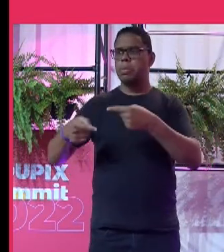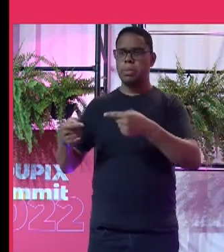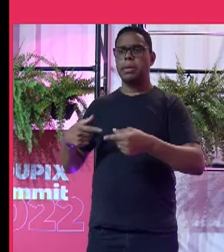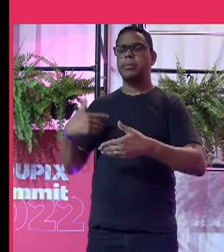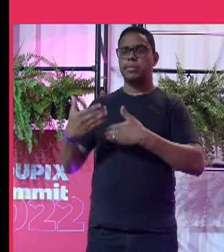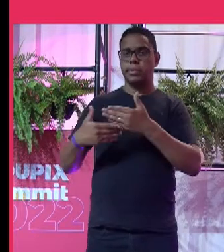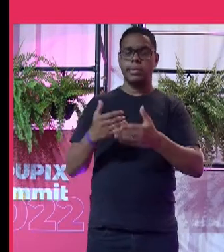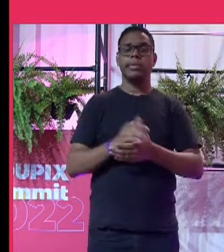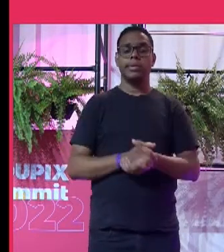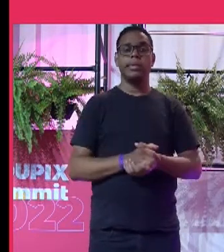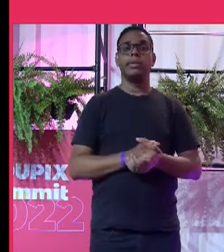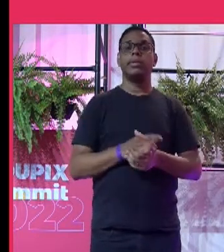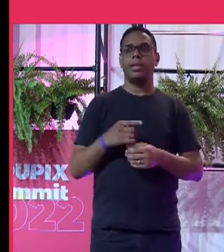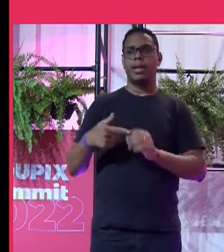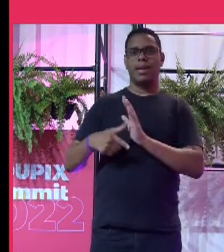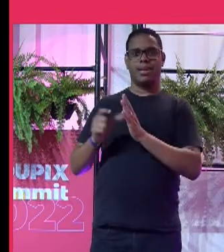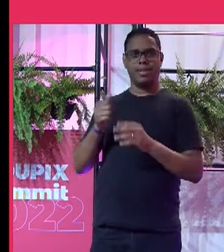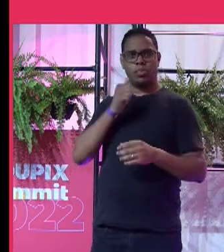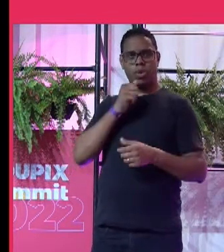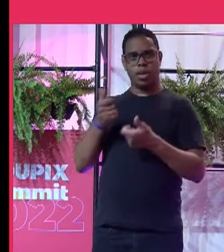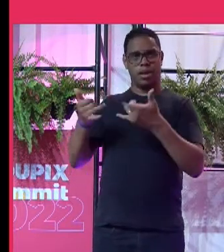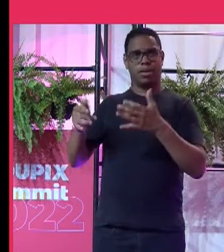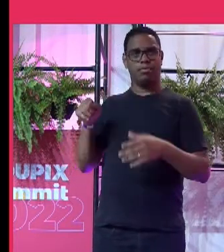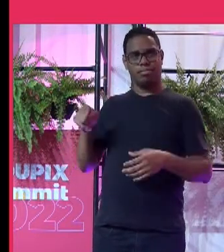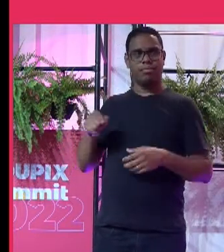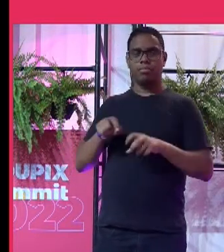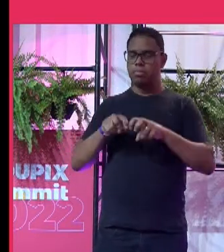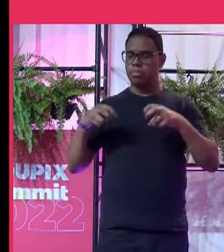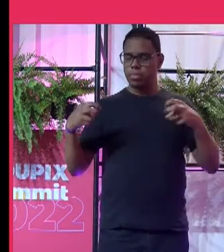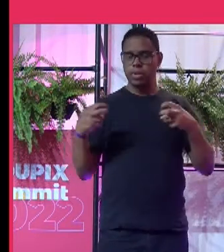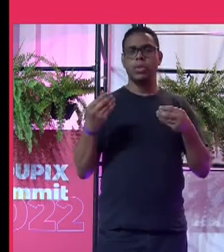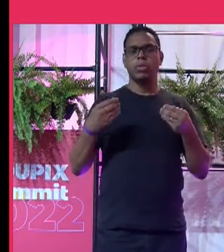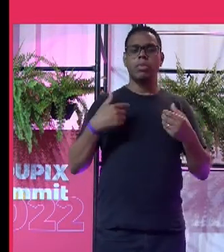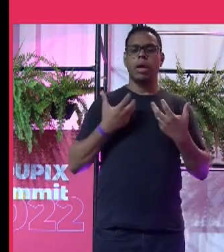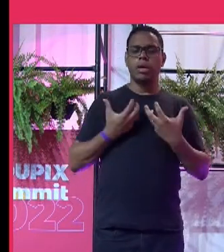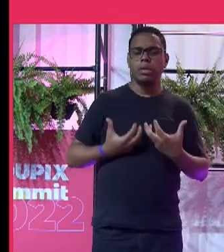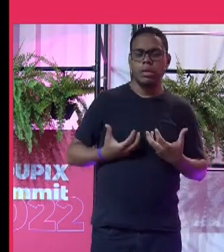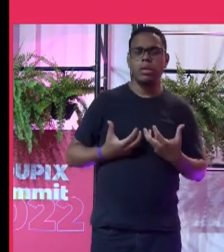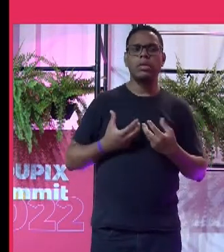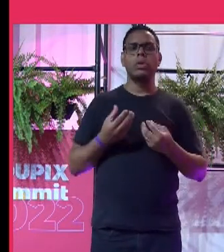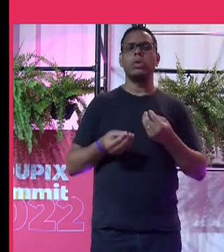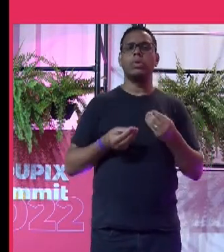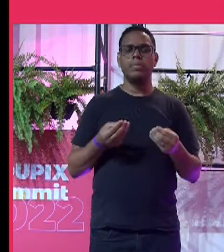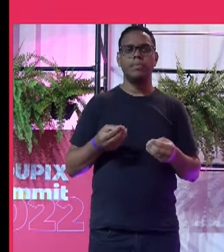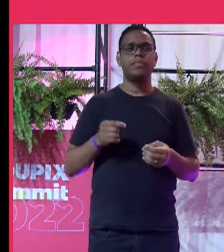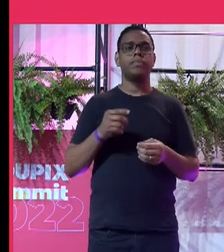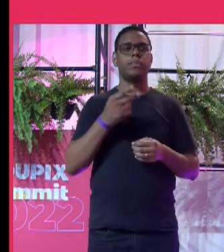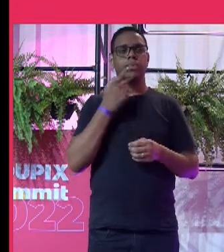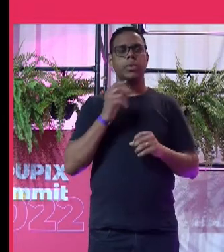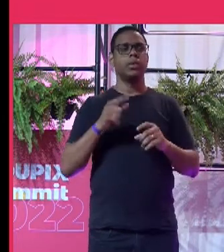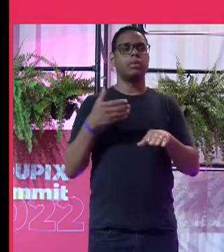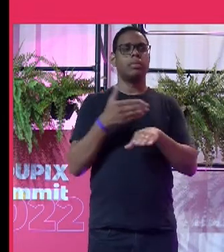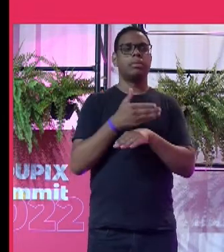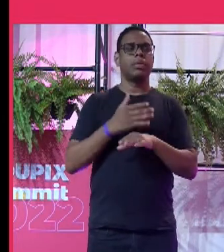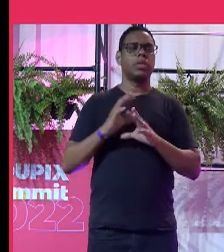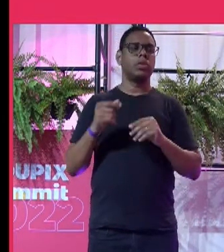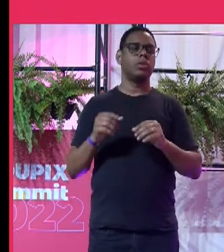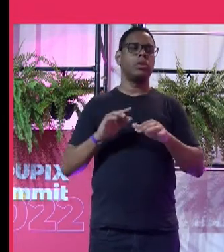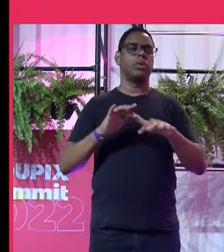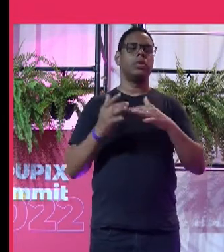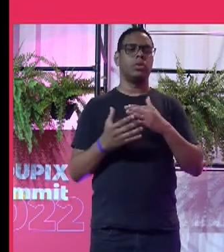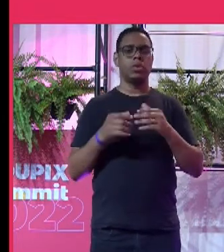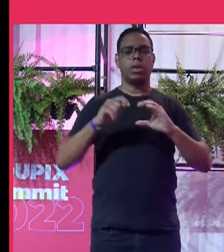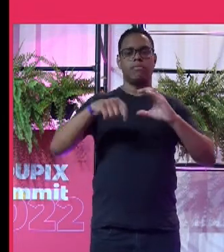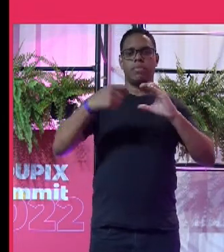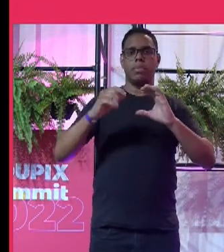as meninas acabaram de falar aqui sobre esgotamento, sobre você ter que estar presente em todas as redes sociais,